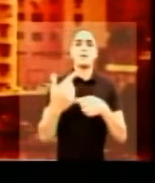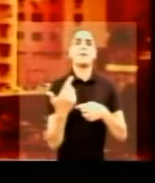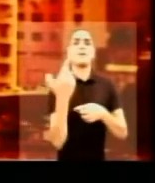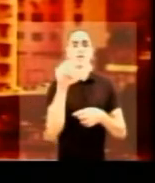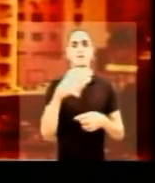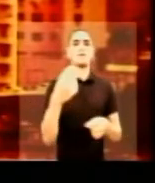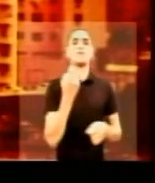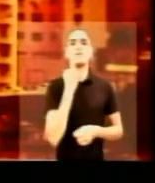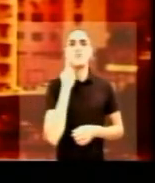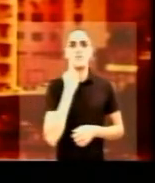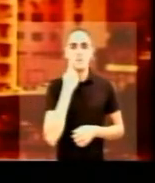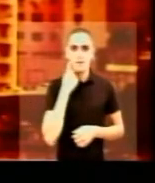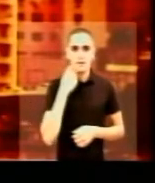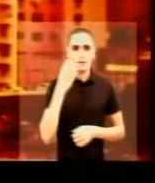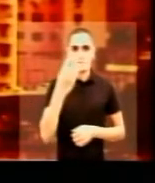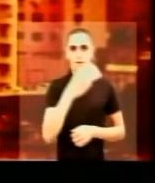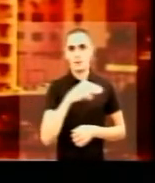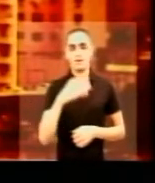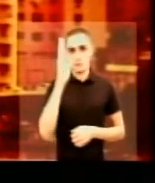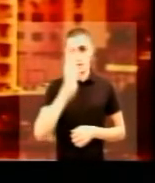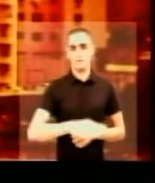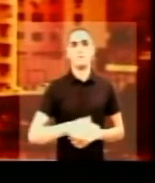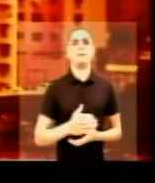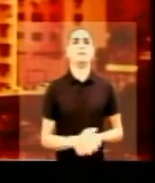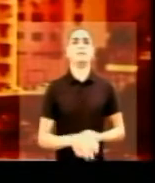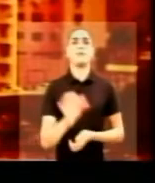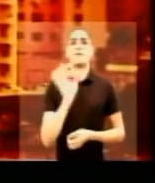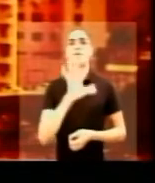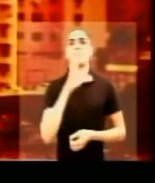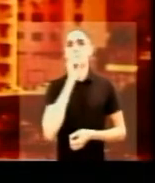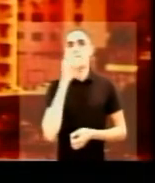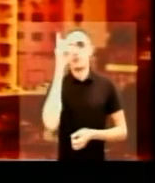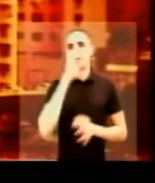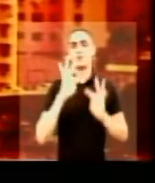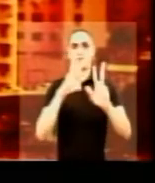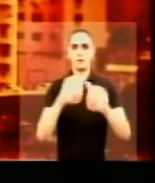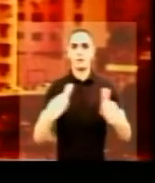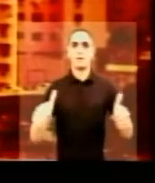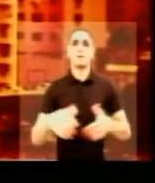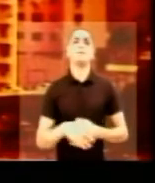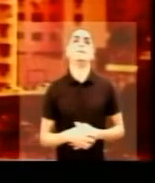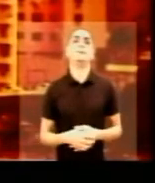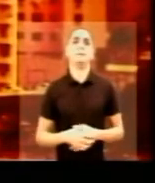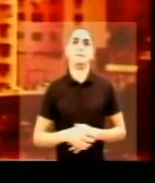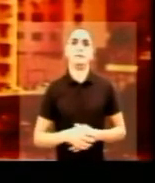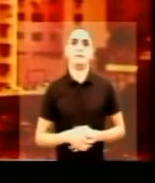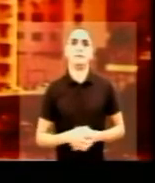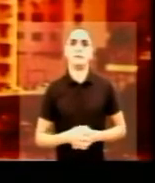vem, sexta-feira, às 3h30 da tarde. Um ótimo fim de semana a todos.